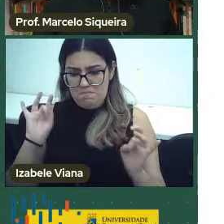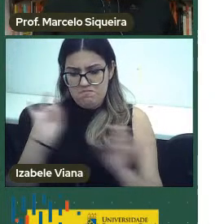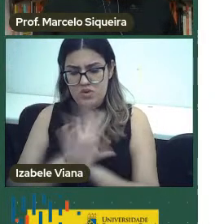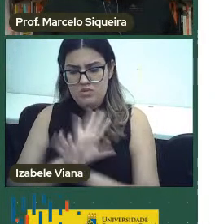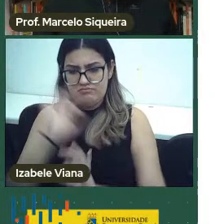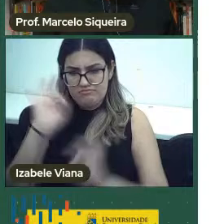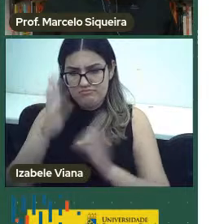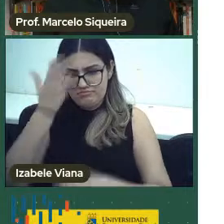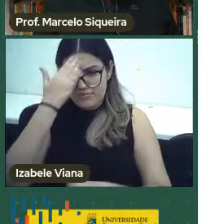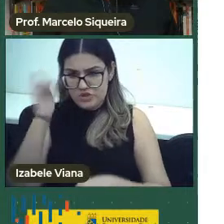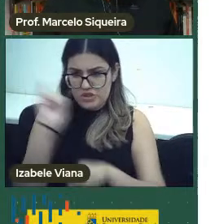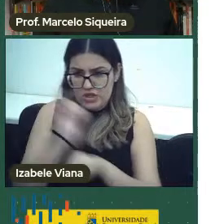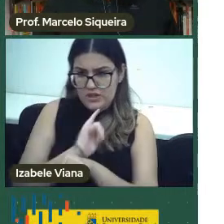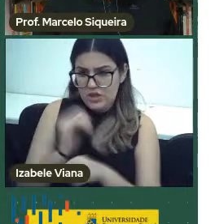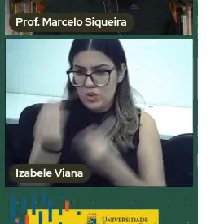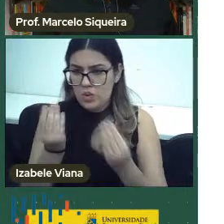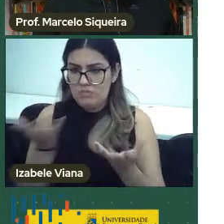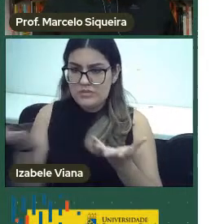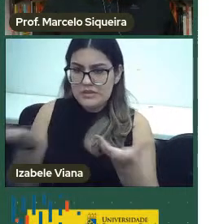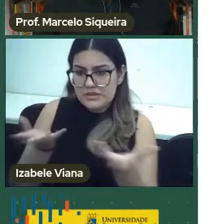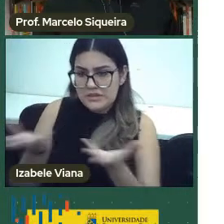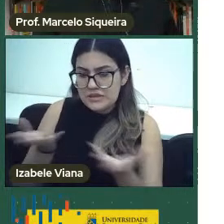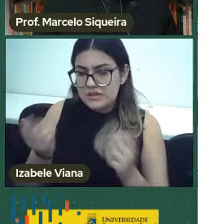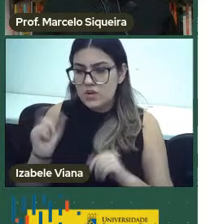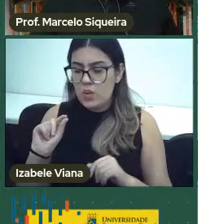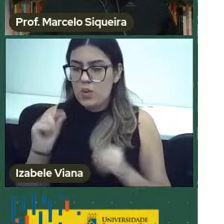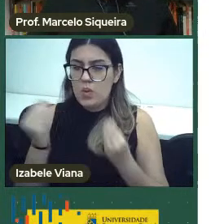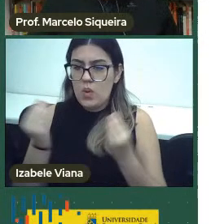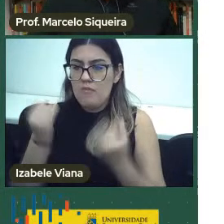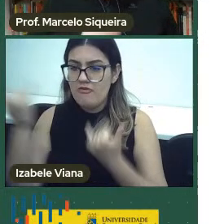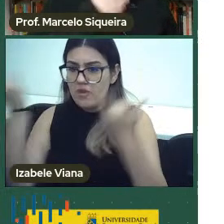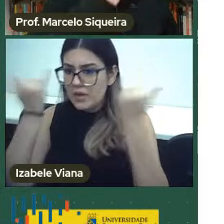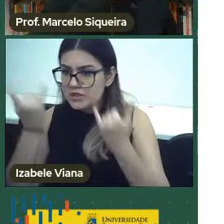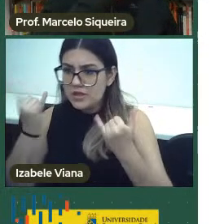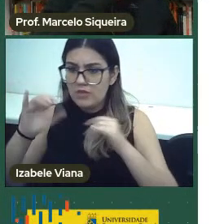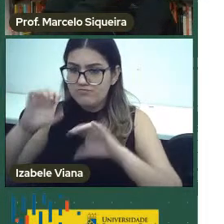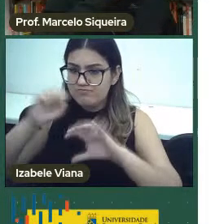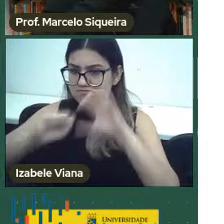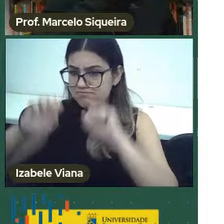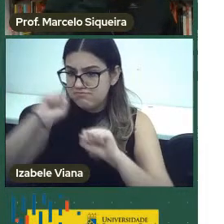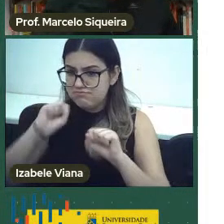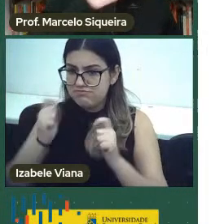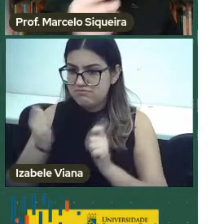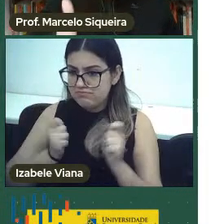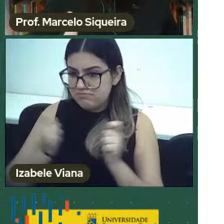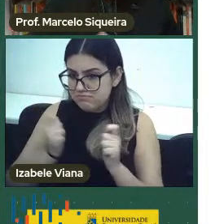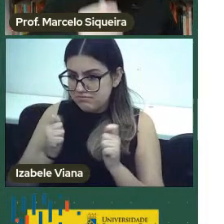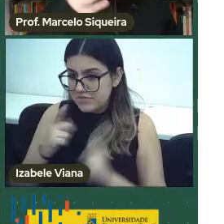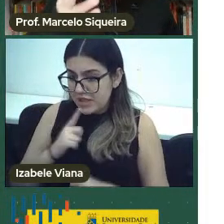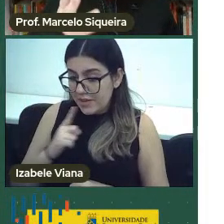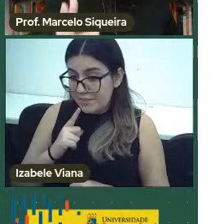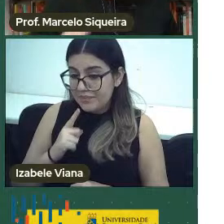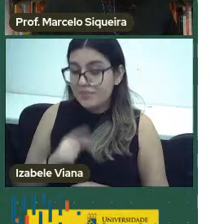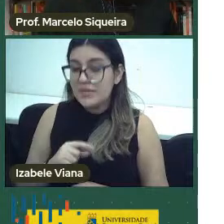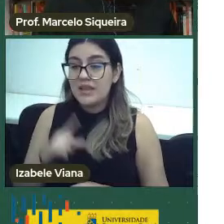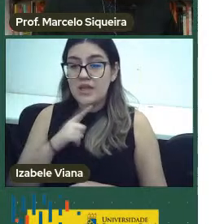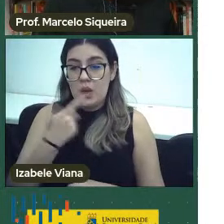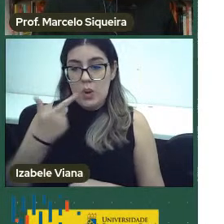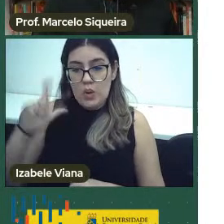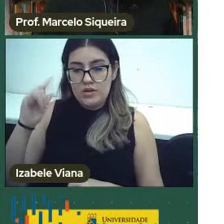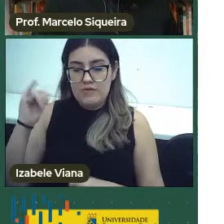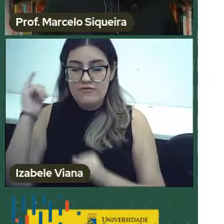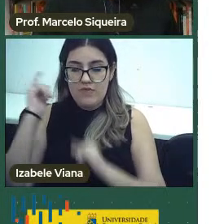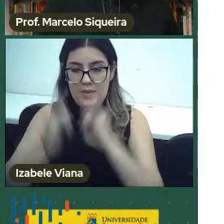avalanche, né, informacional? Só um outro dado que não está aqui no slide, e nem nos outros, mas eu lembrei